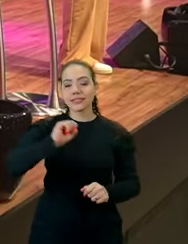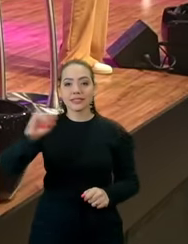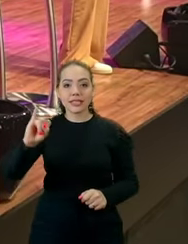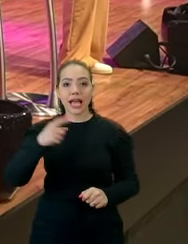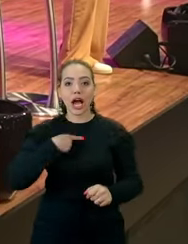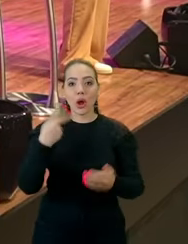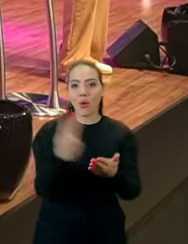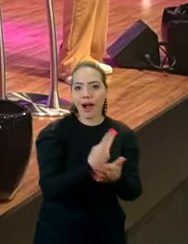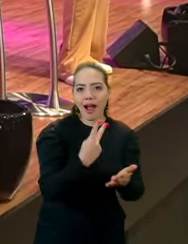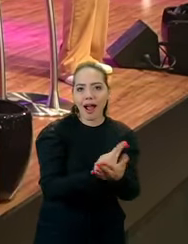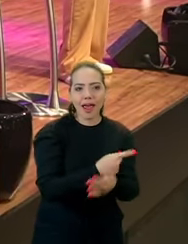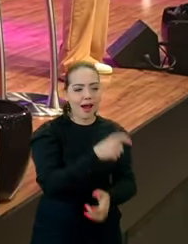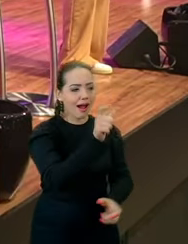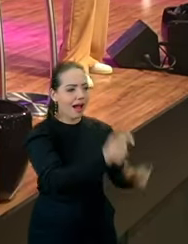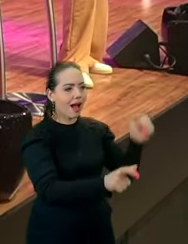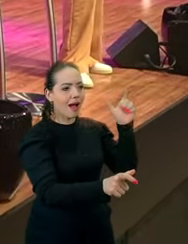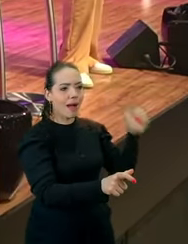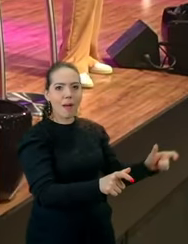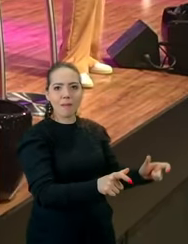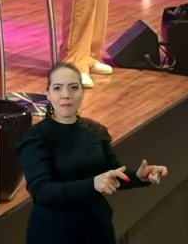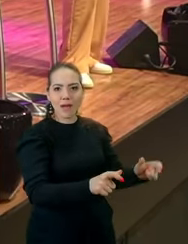não era mais Enoque, Deus o tomou para si.